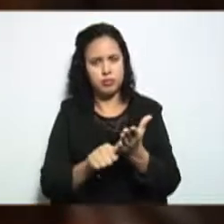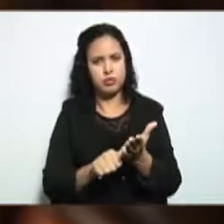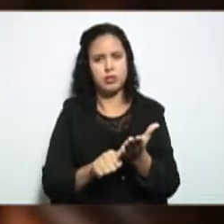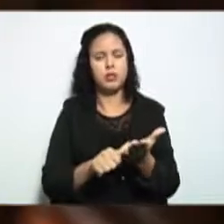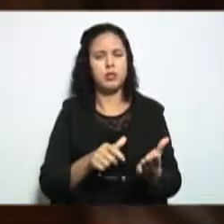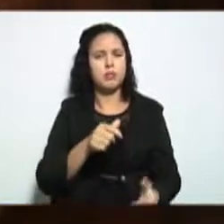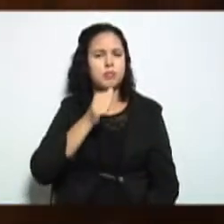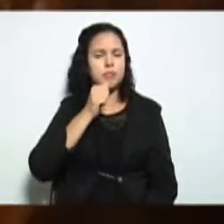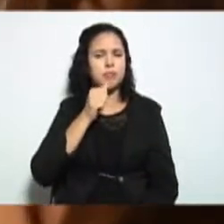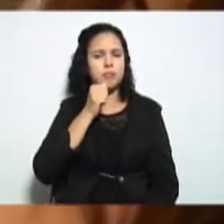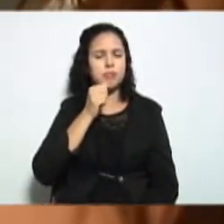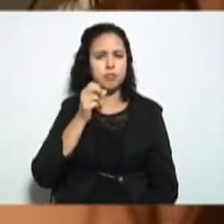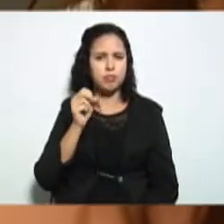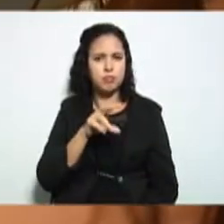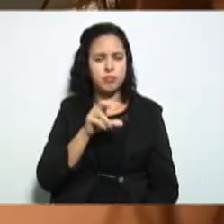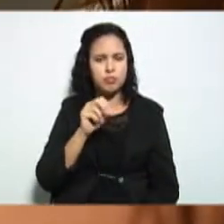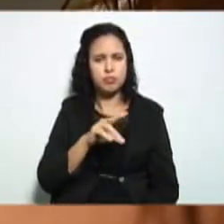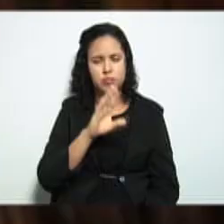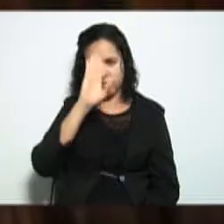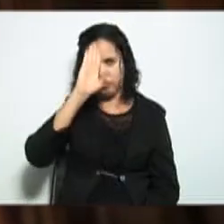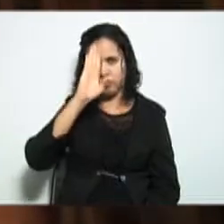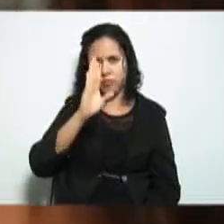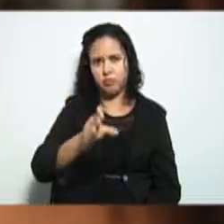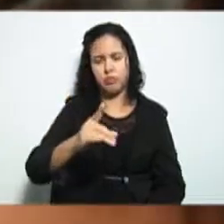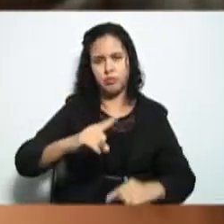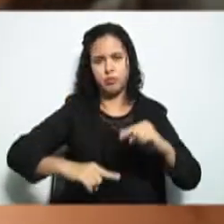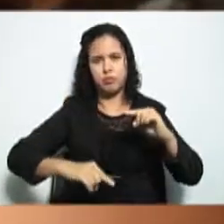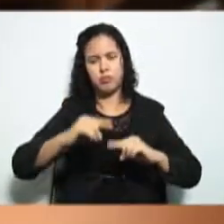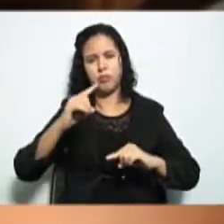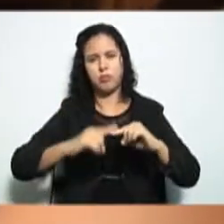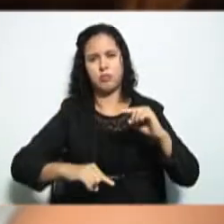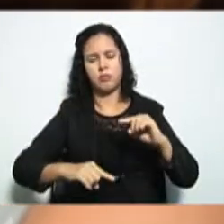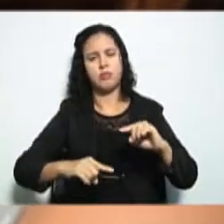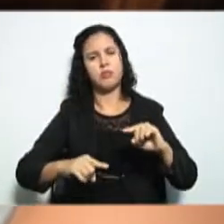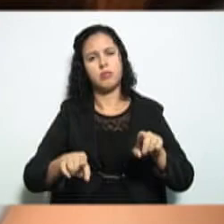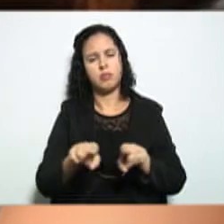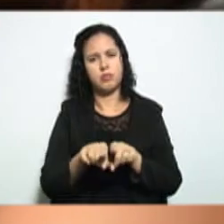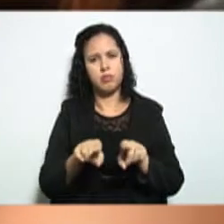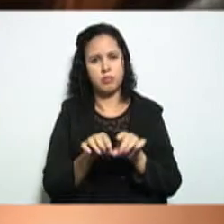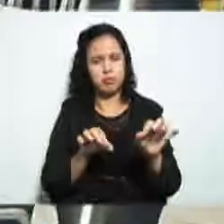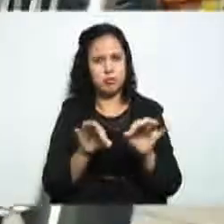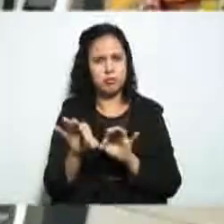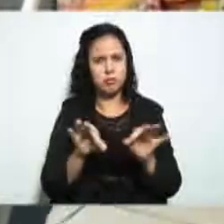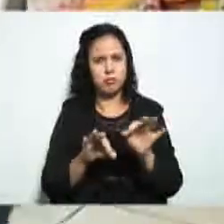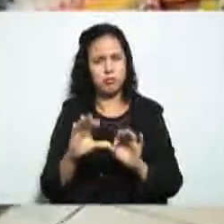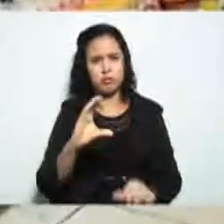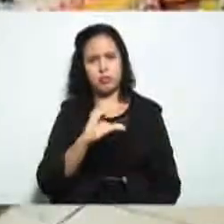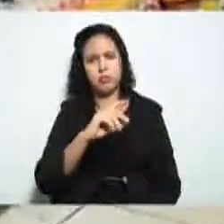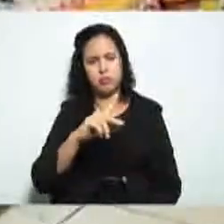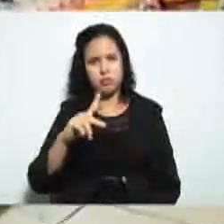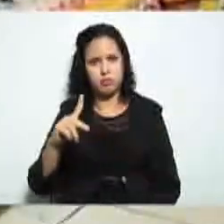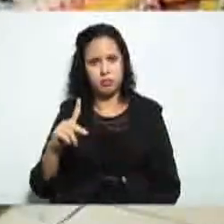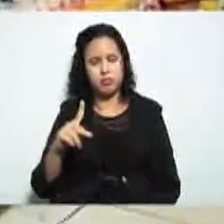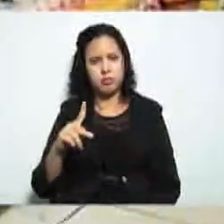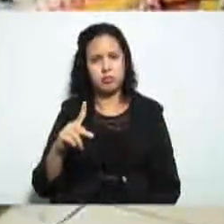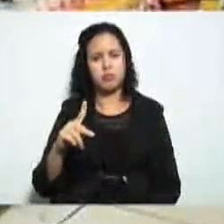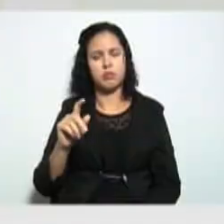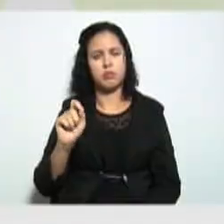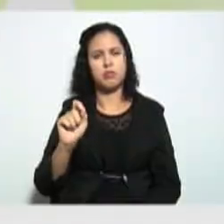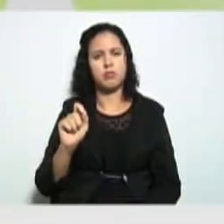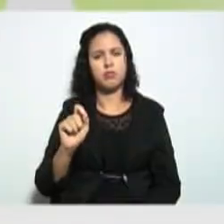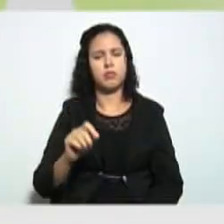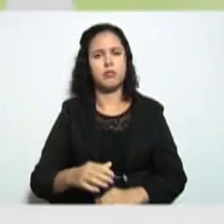agrotóxicos, diretamente de produtores, também organizados em cooperativas, Um modelo que é referência para o